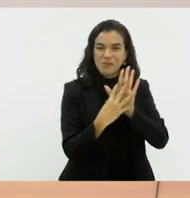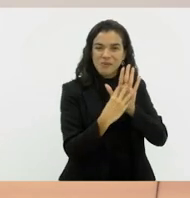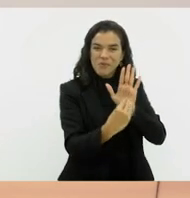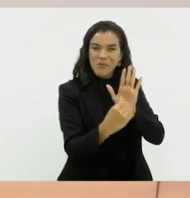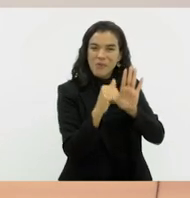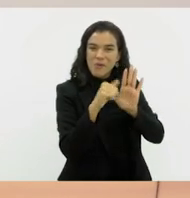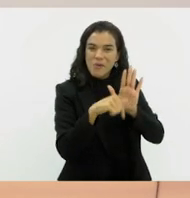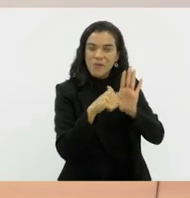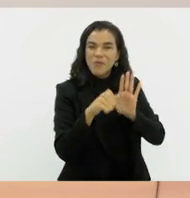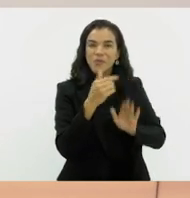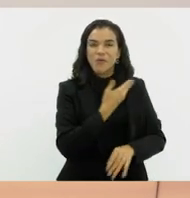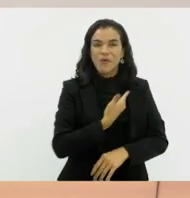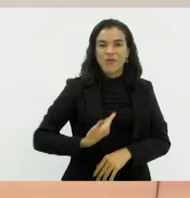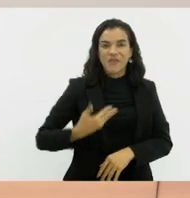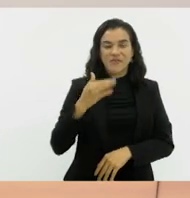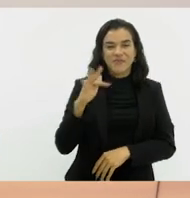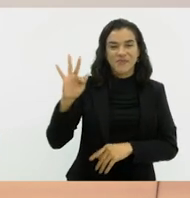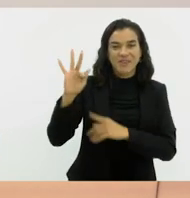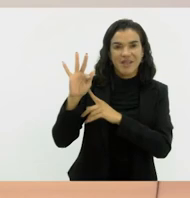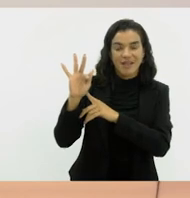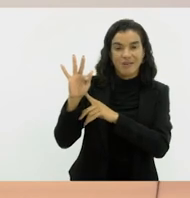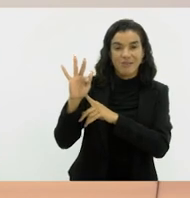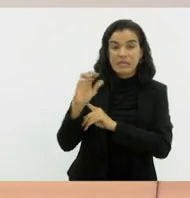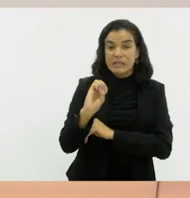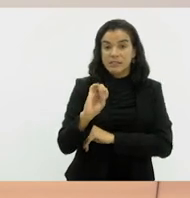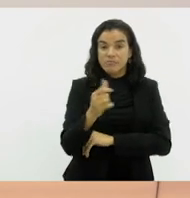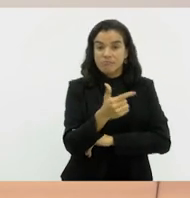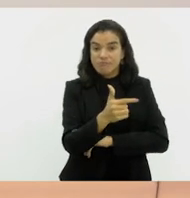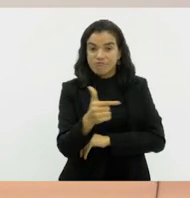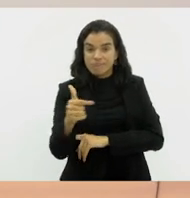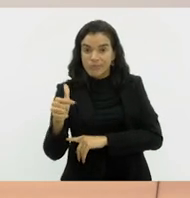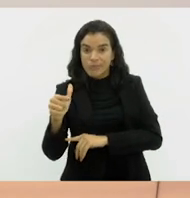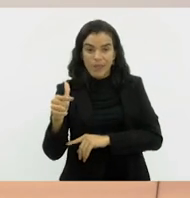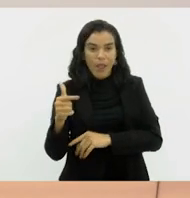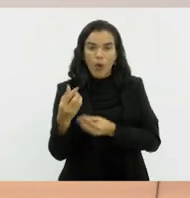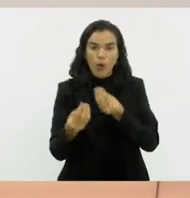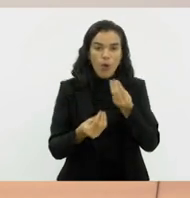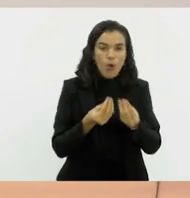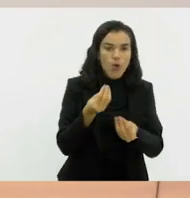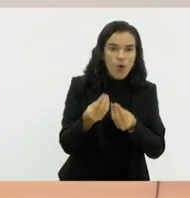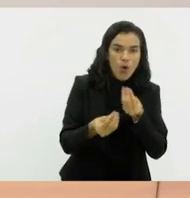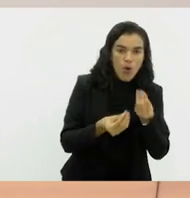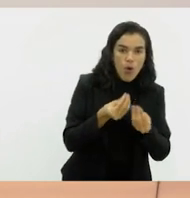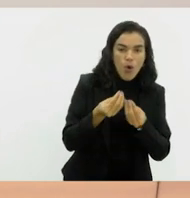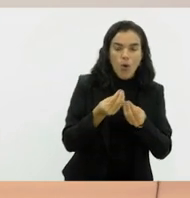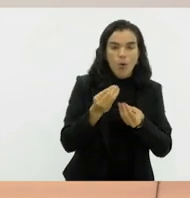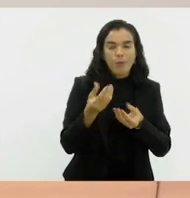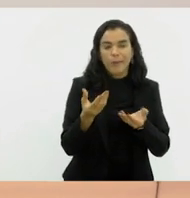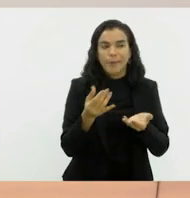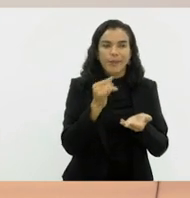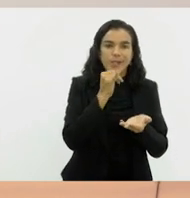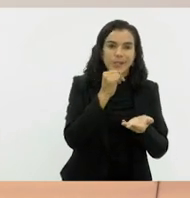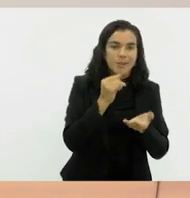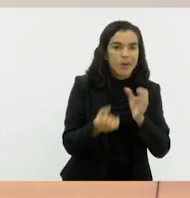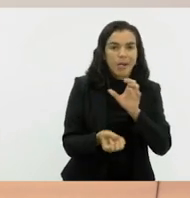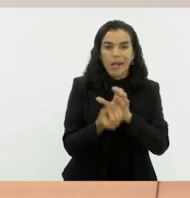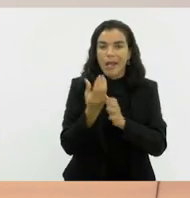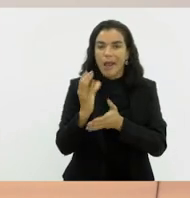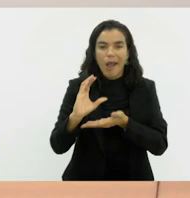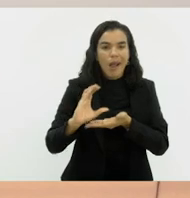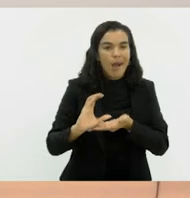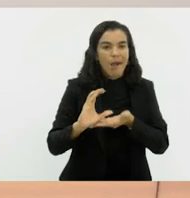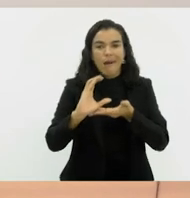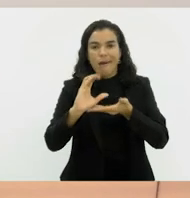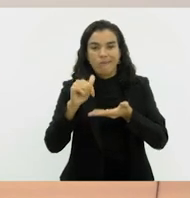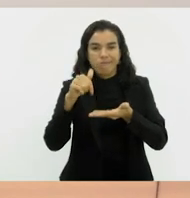do governo federal. Se não houvesse a possibilidade do conselho, e a gente não quer criar nenhum